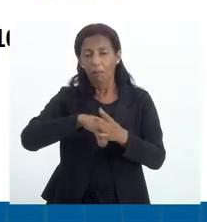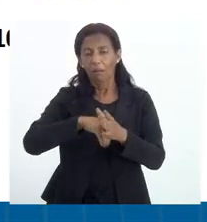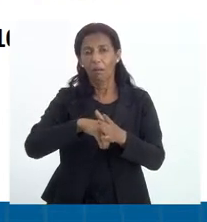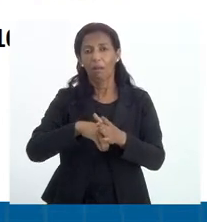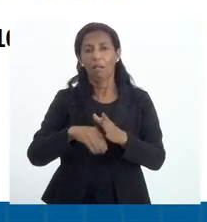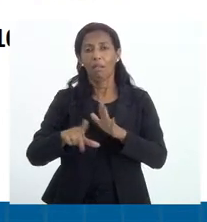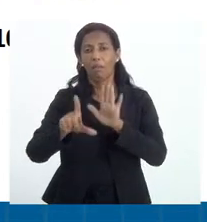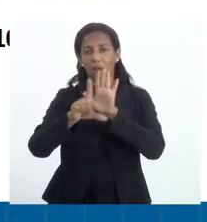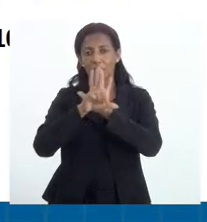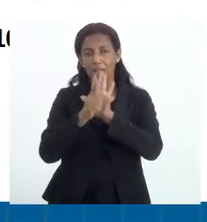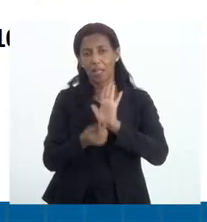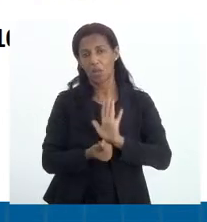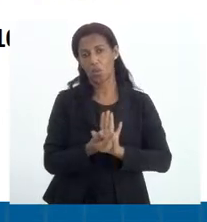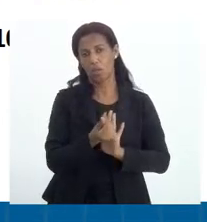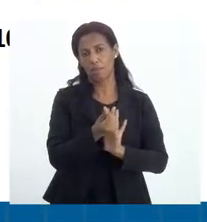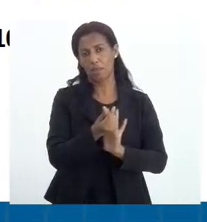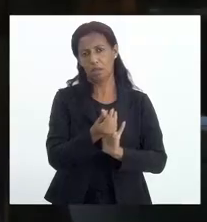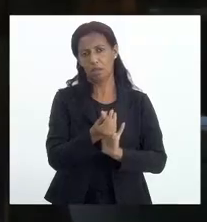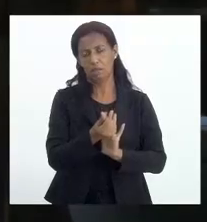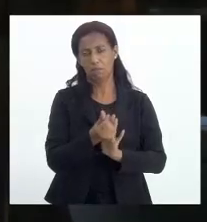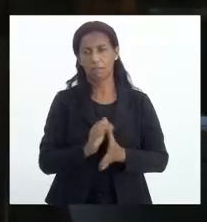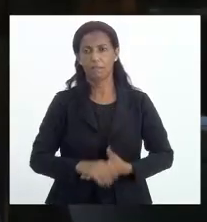nossa lei orçamentária.